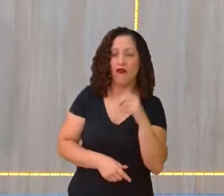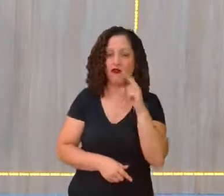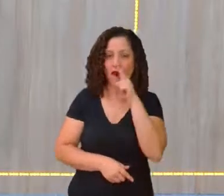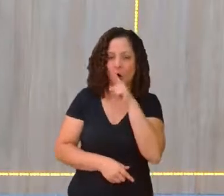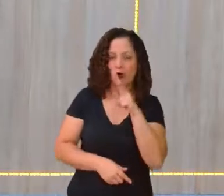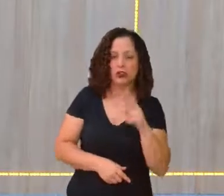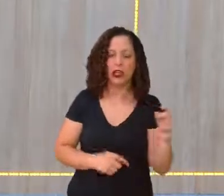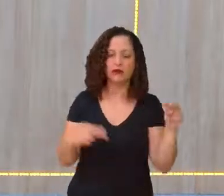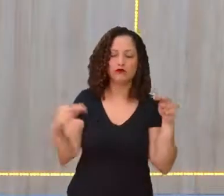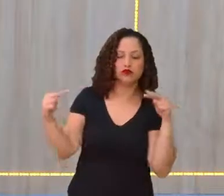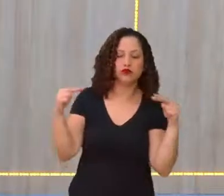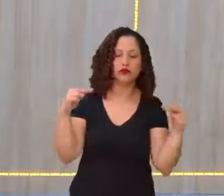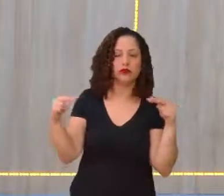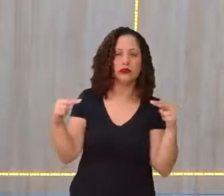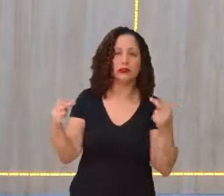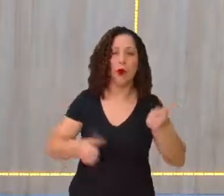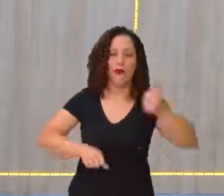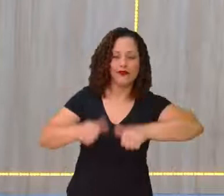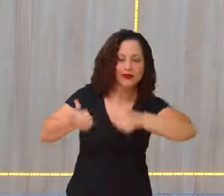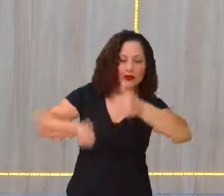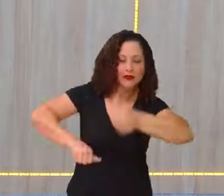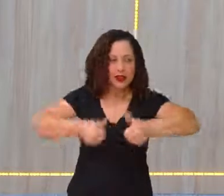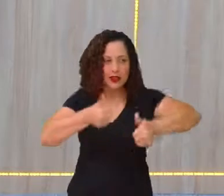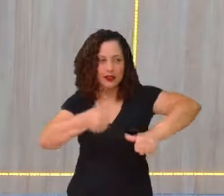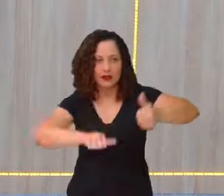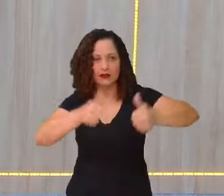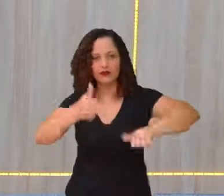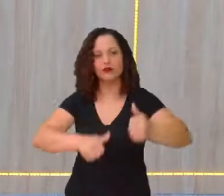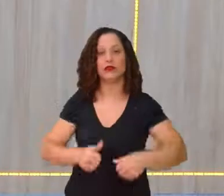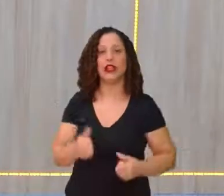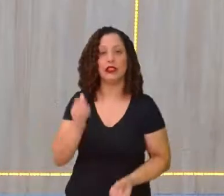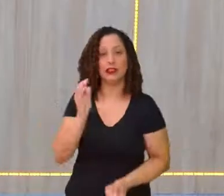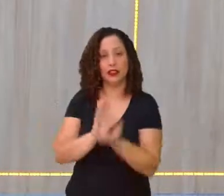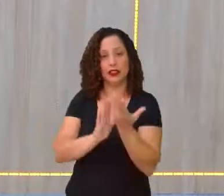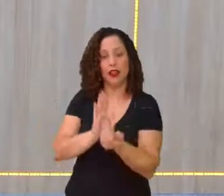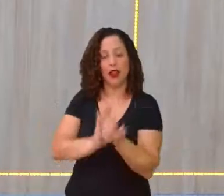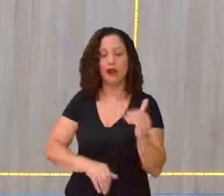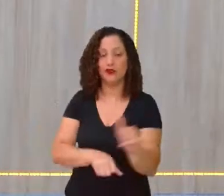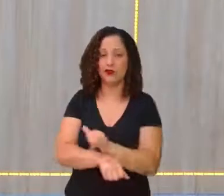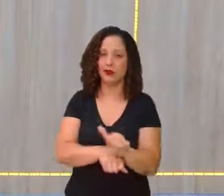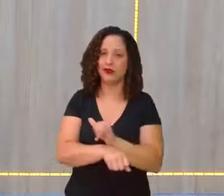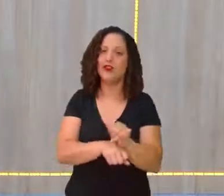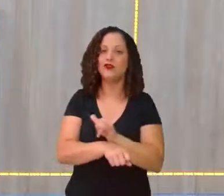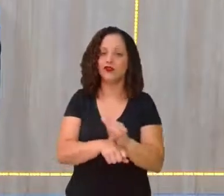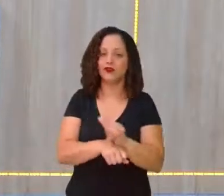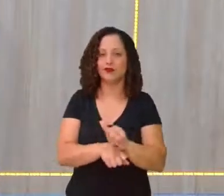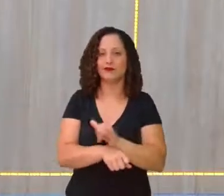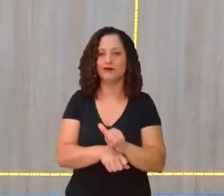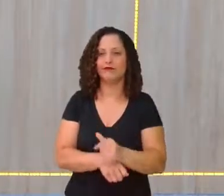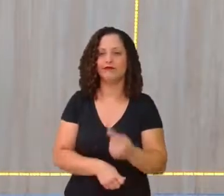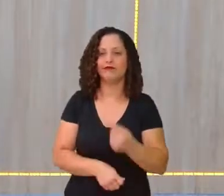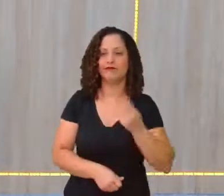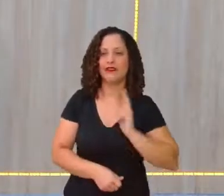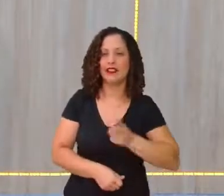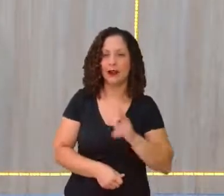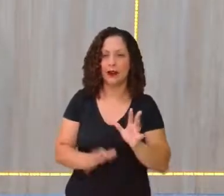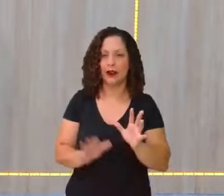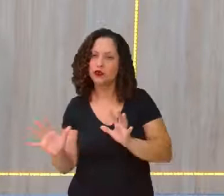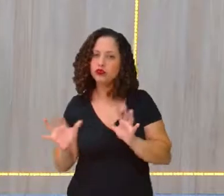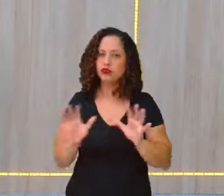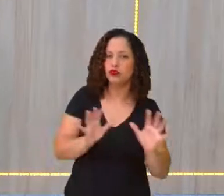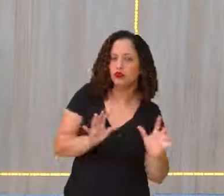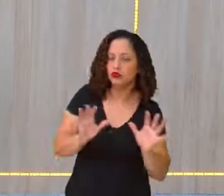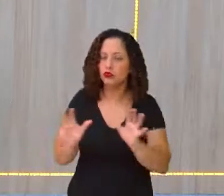gente consegue montar essas estratégias, que aí envolve o desequilíbrio. Como eu estou sempre ali o tempo todo com o